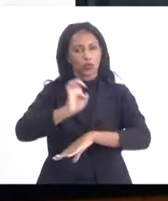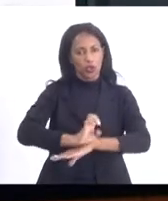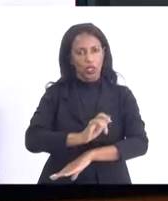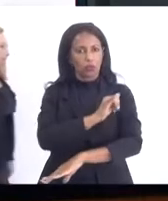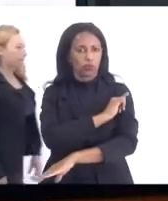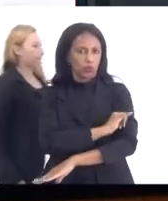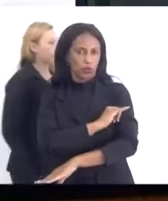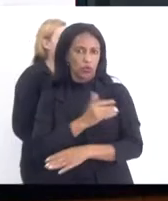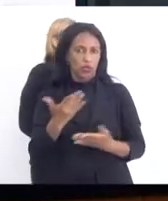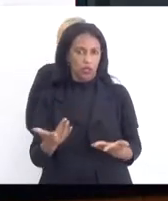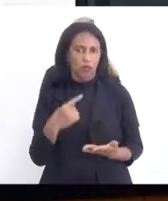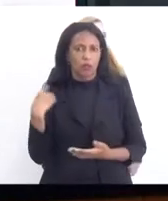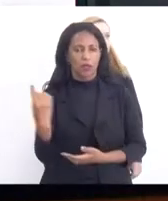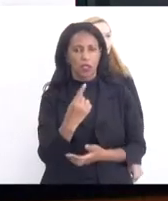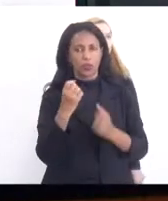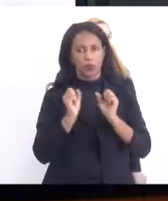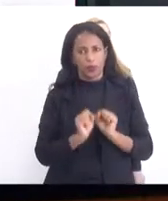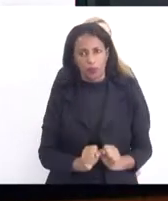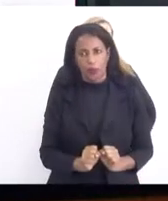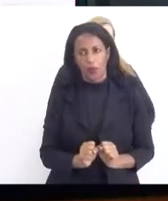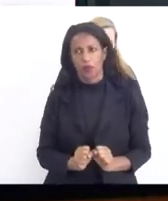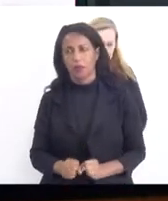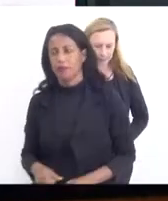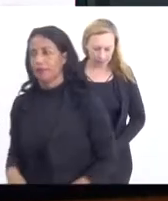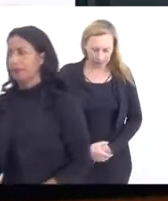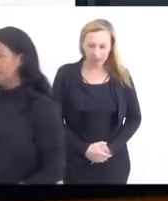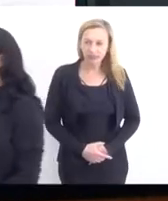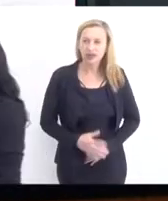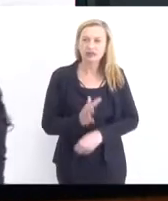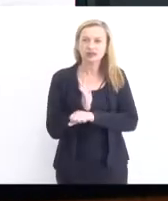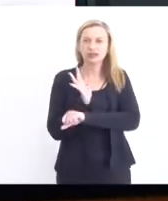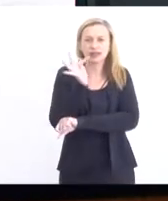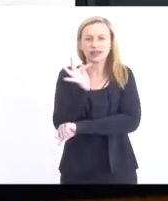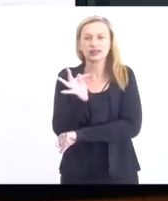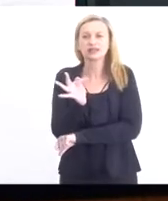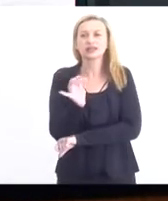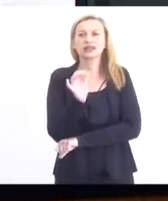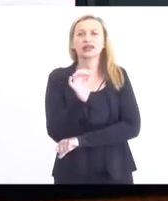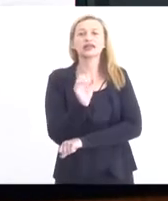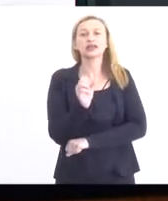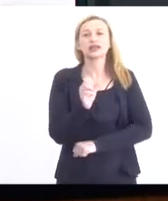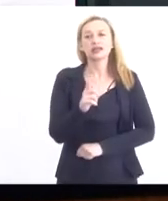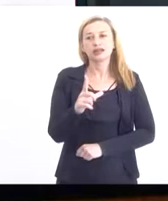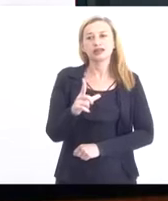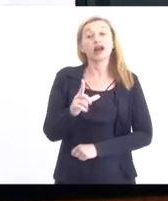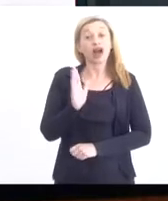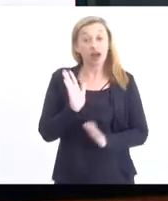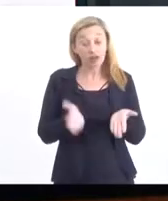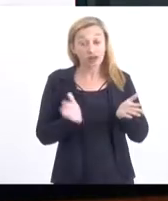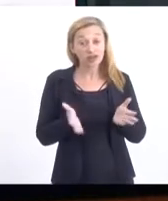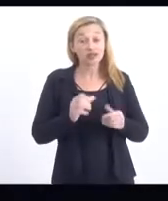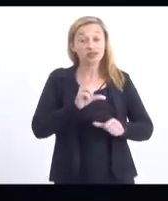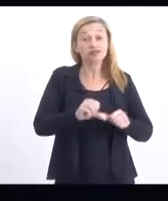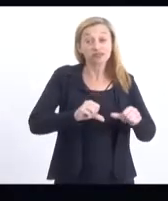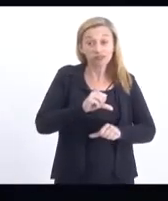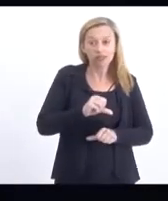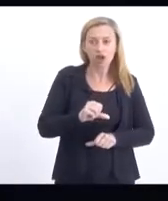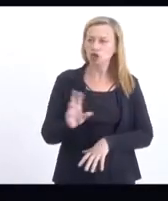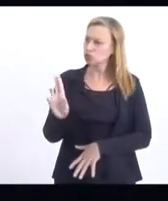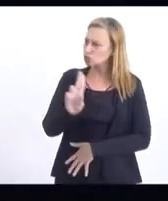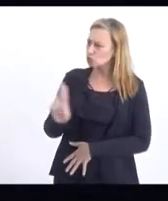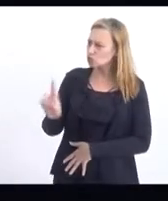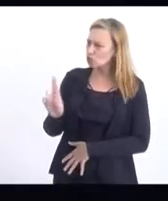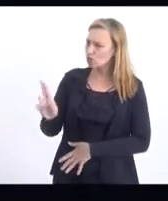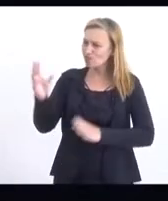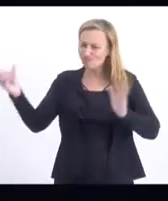Janeiro, para que a gente possa ter esperança de que agora sim a gente vai conseguir essa mudança. E o seu nome ficará